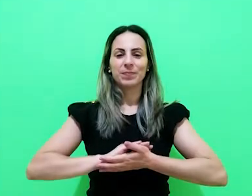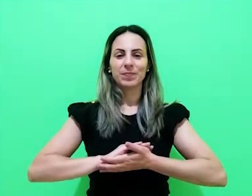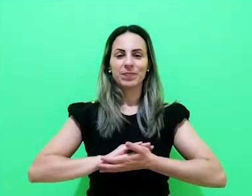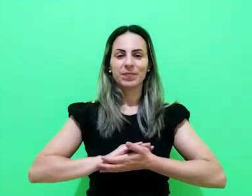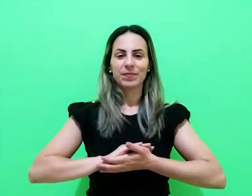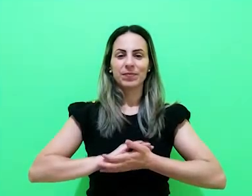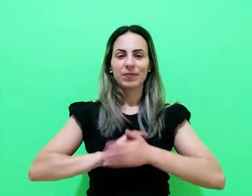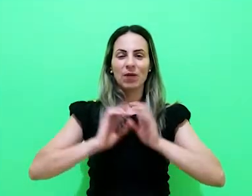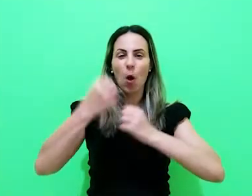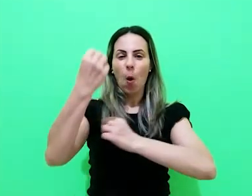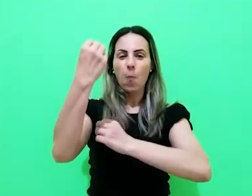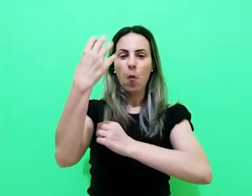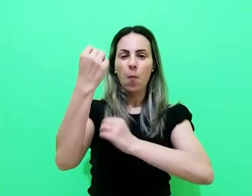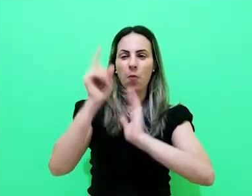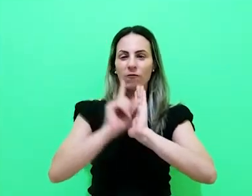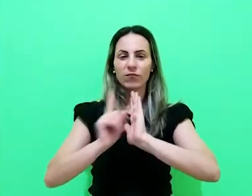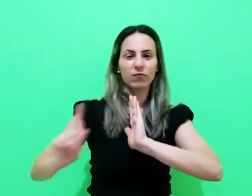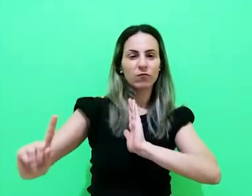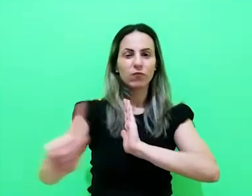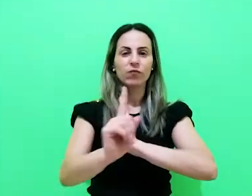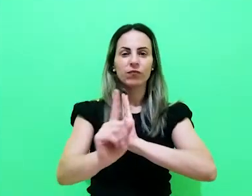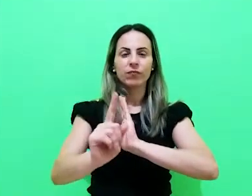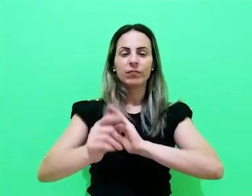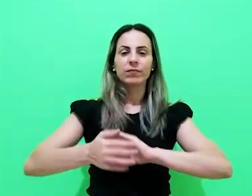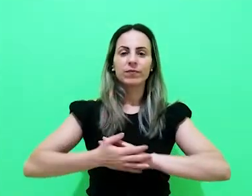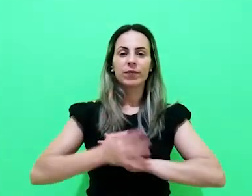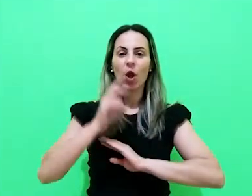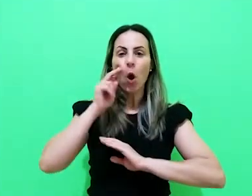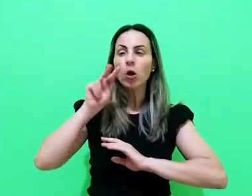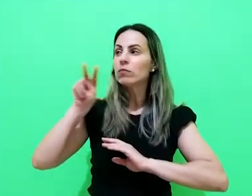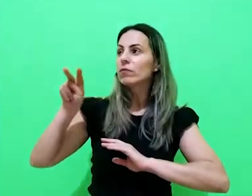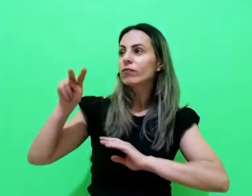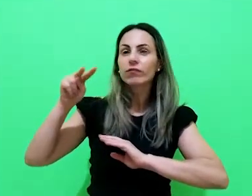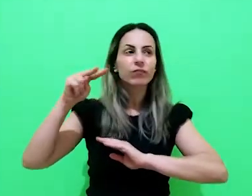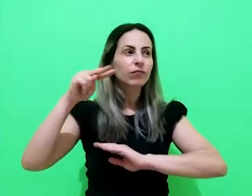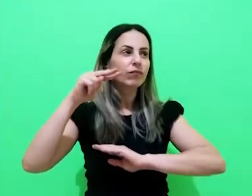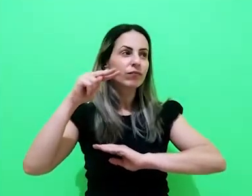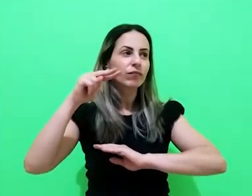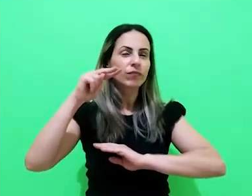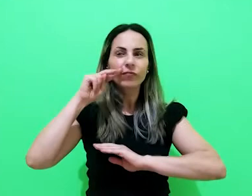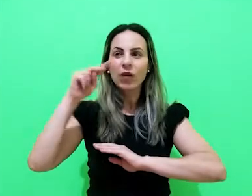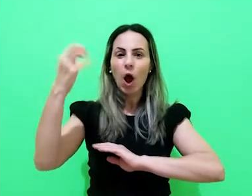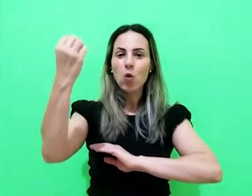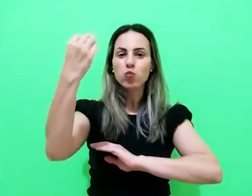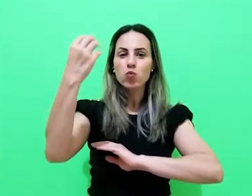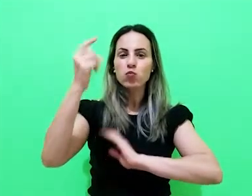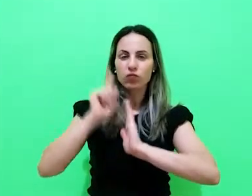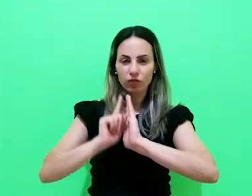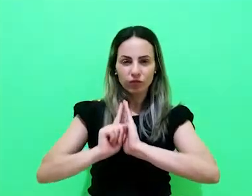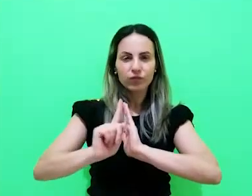Vamos furar o farol na Avenida na Costa. Olha para um lado, olha para o outro.